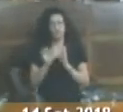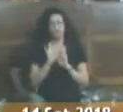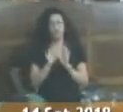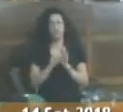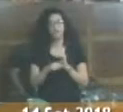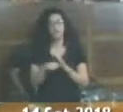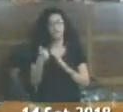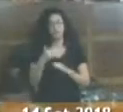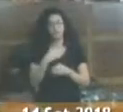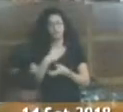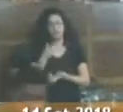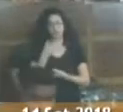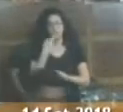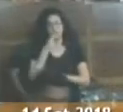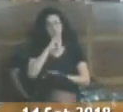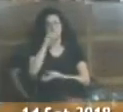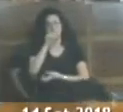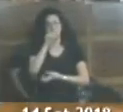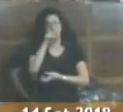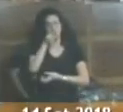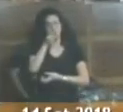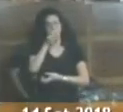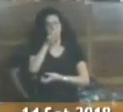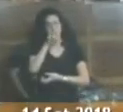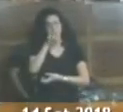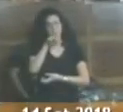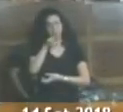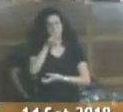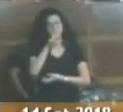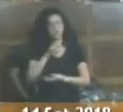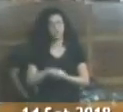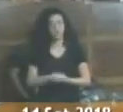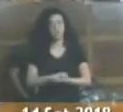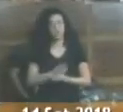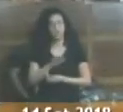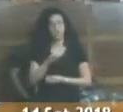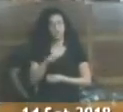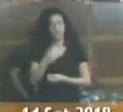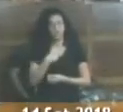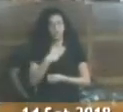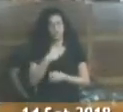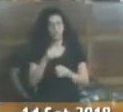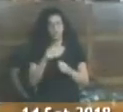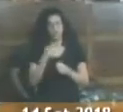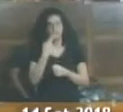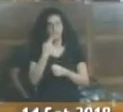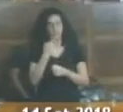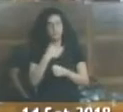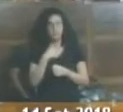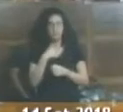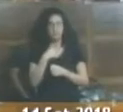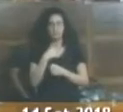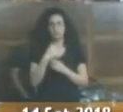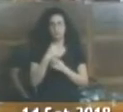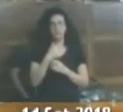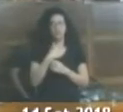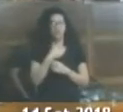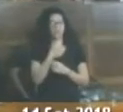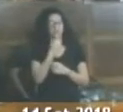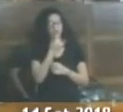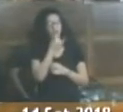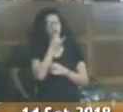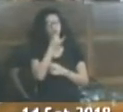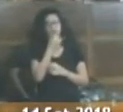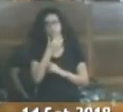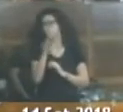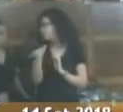Primeiramente, queria falar para a Jaqueline, senhora Jaqueline, quando eu estava falando, eu fui interrompido. Eu queria pedir desculpa à senhora e